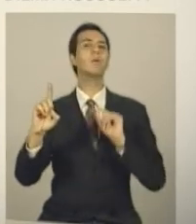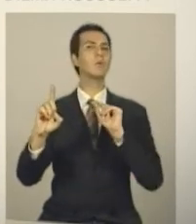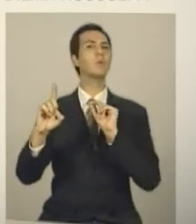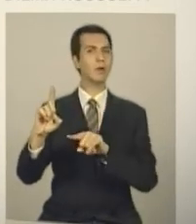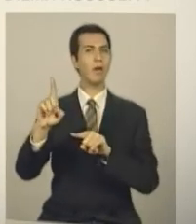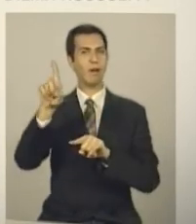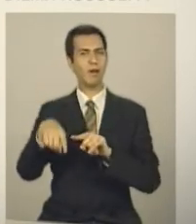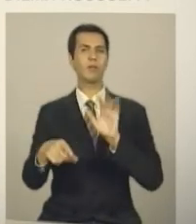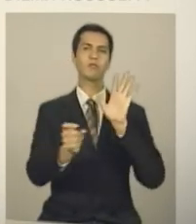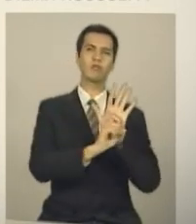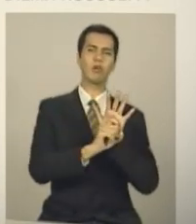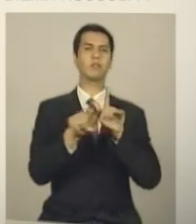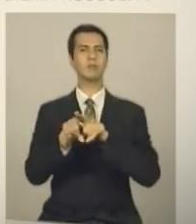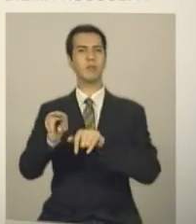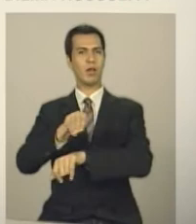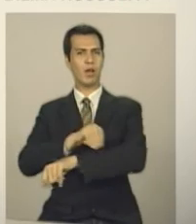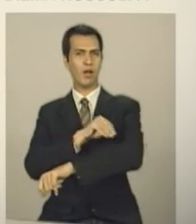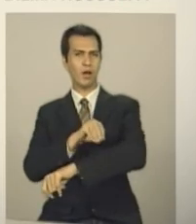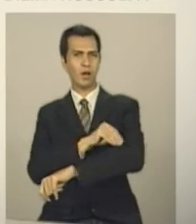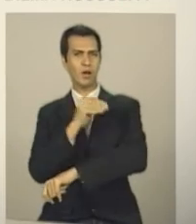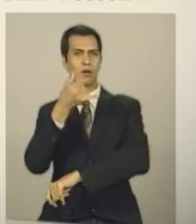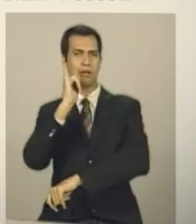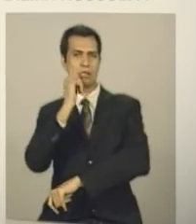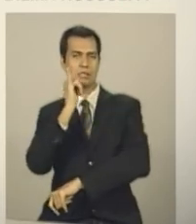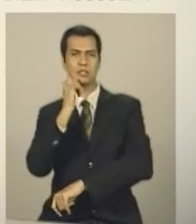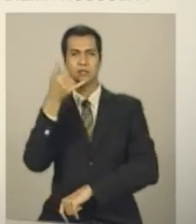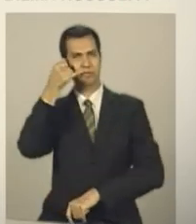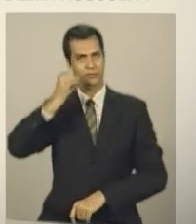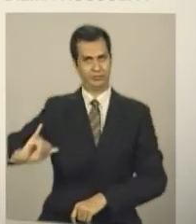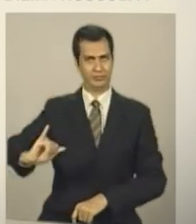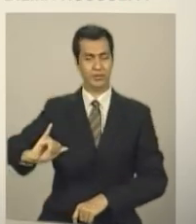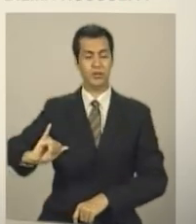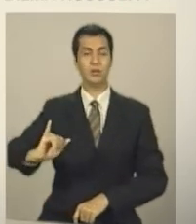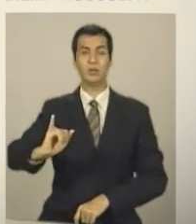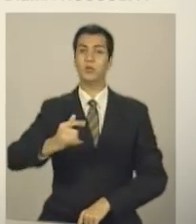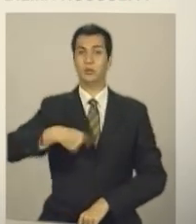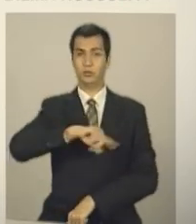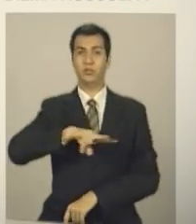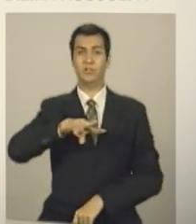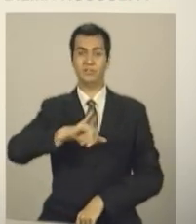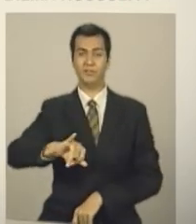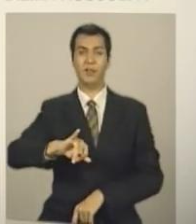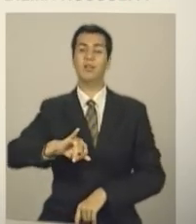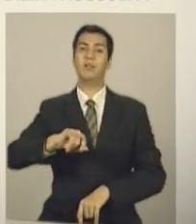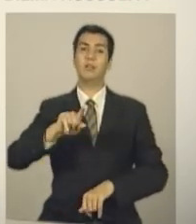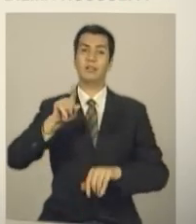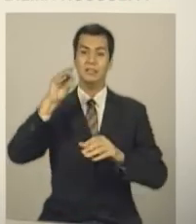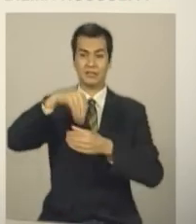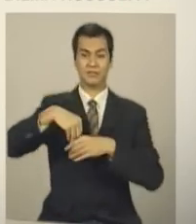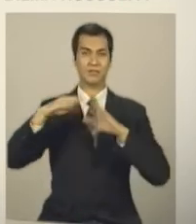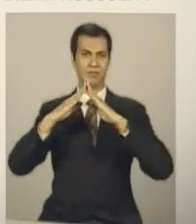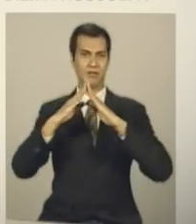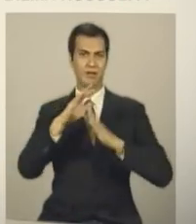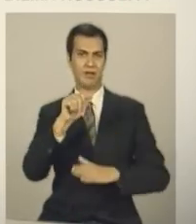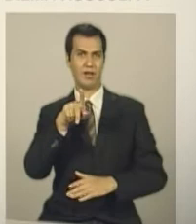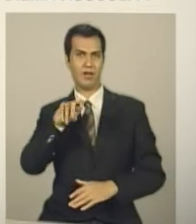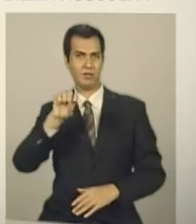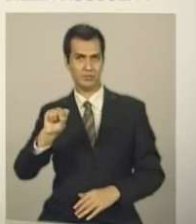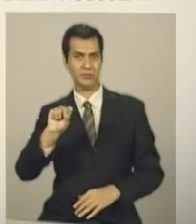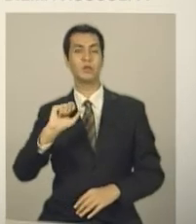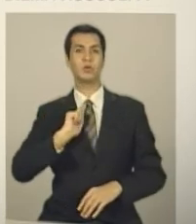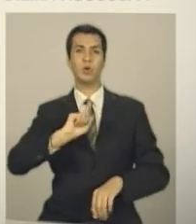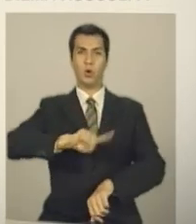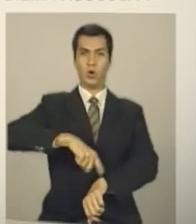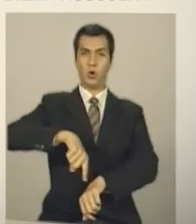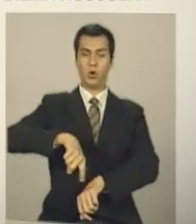ampliar para 24 horas o atendimento em todos os 134 Caps já existentes sabe por